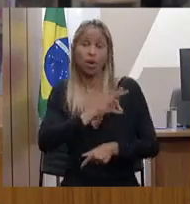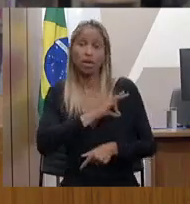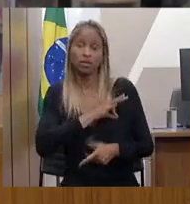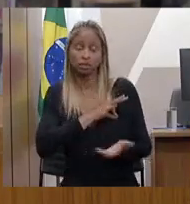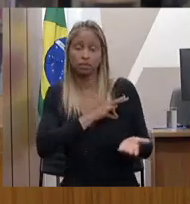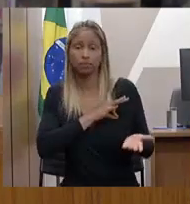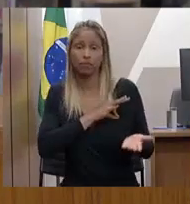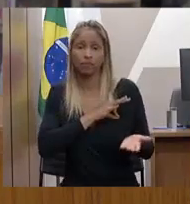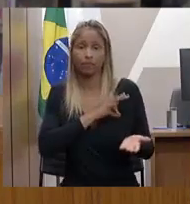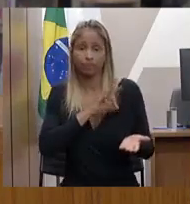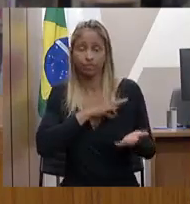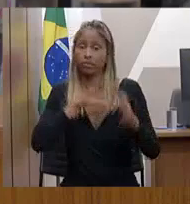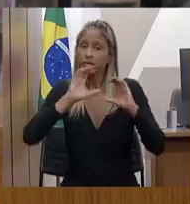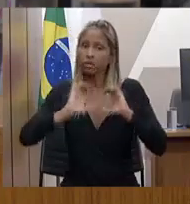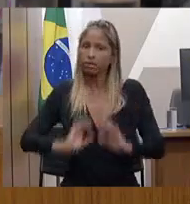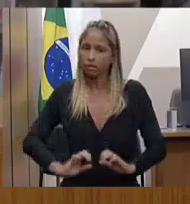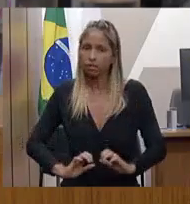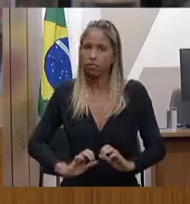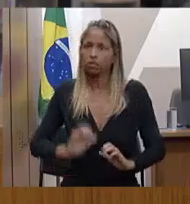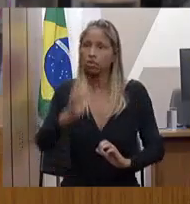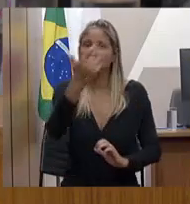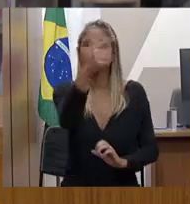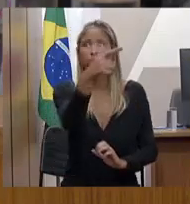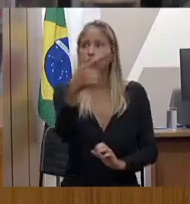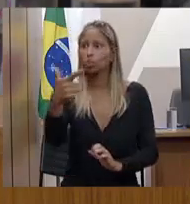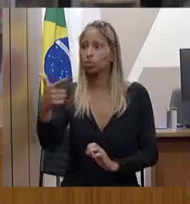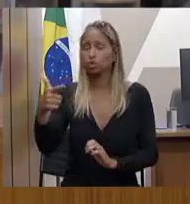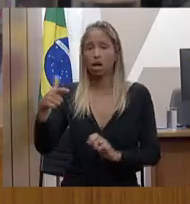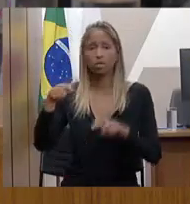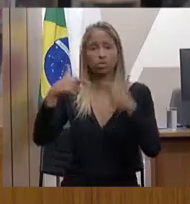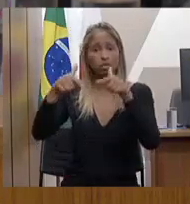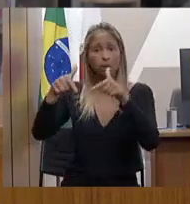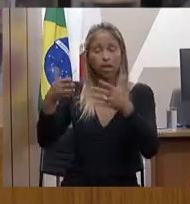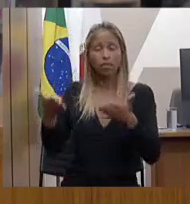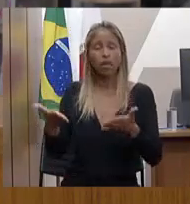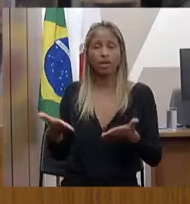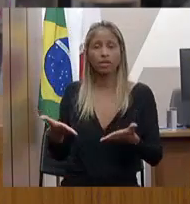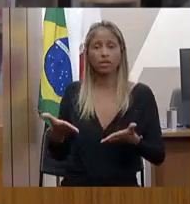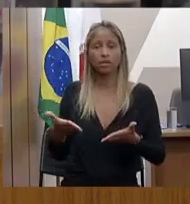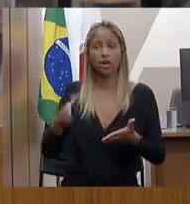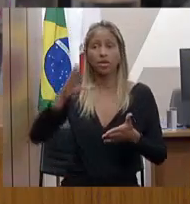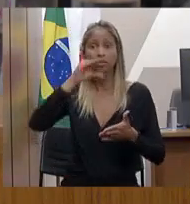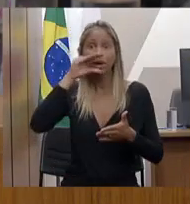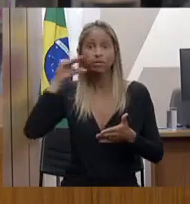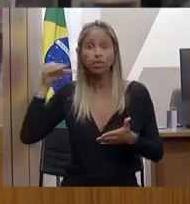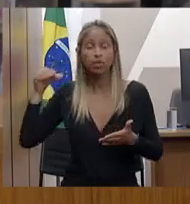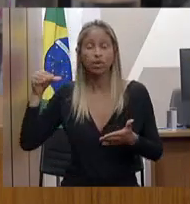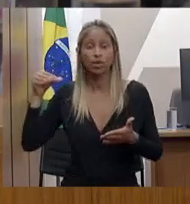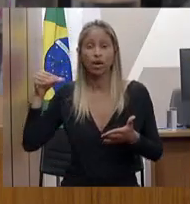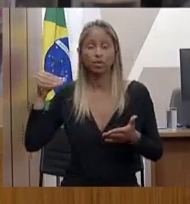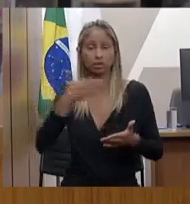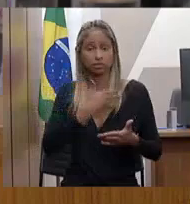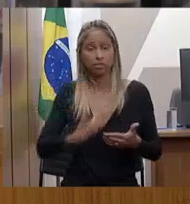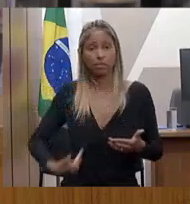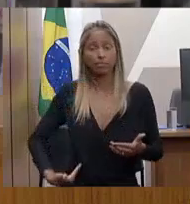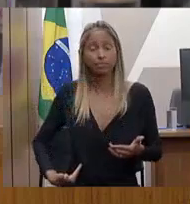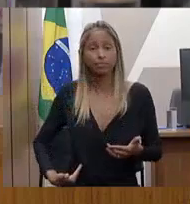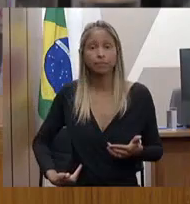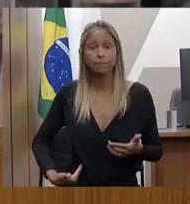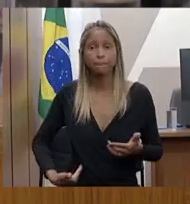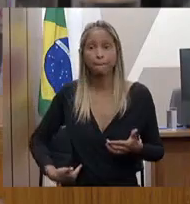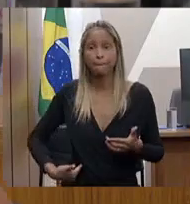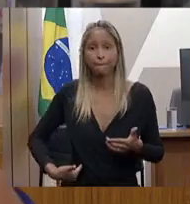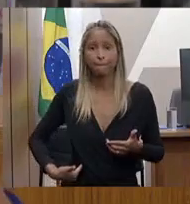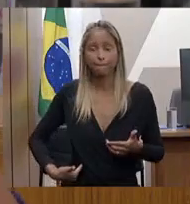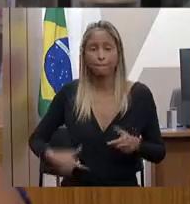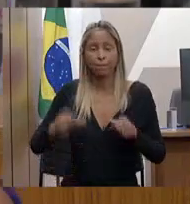é da Polícia Civil mas de outros servidores o trabalhador do serviço público do estado e